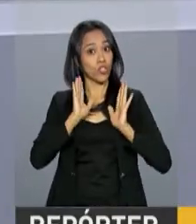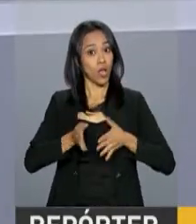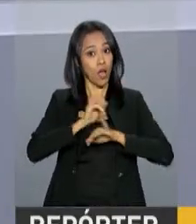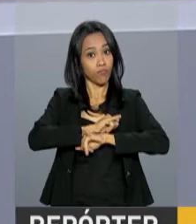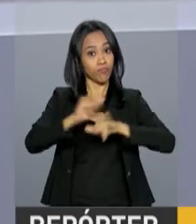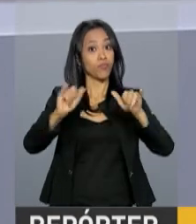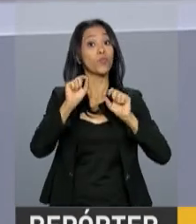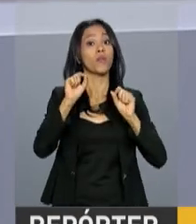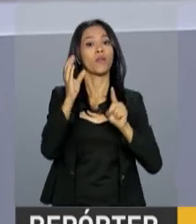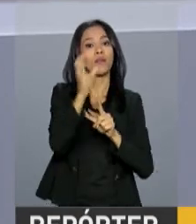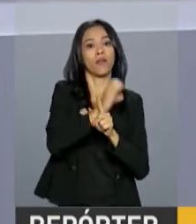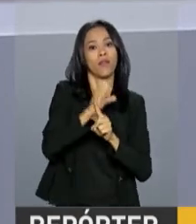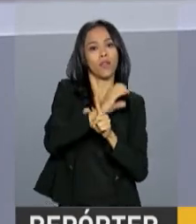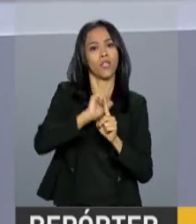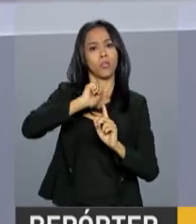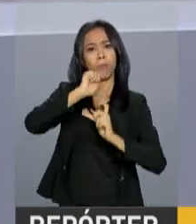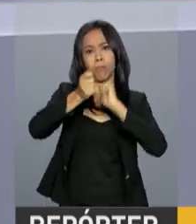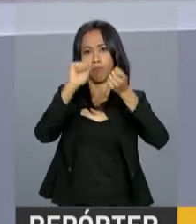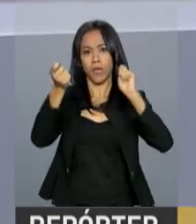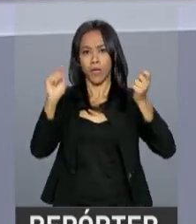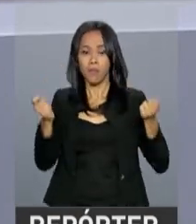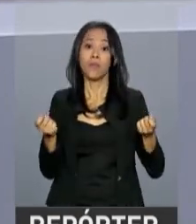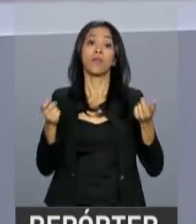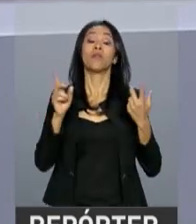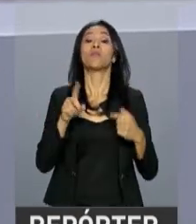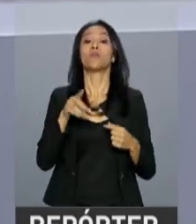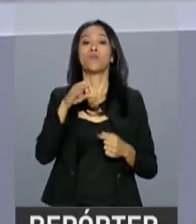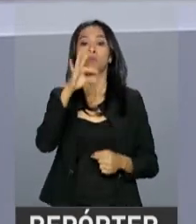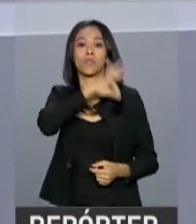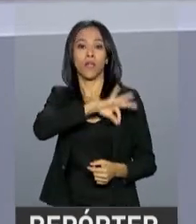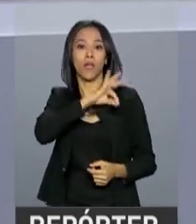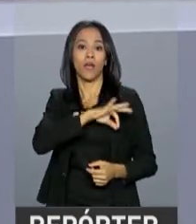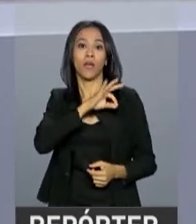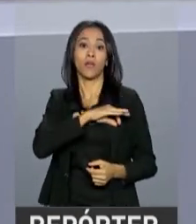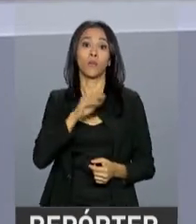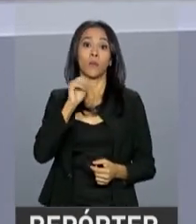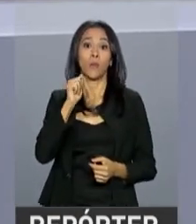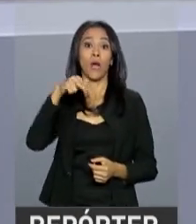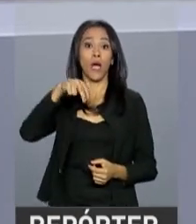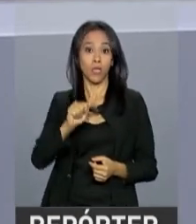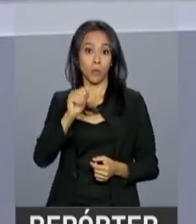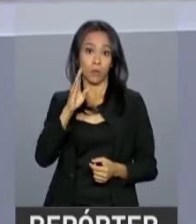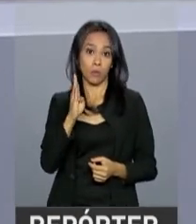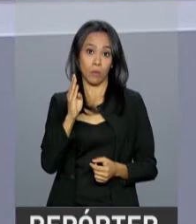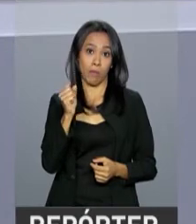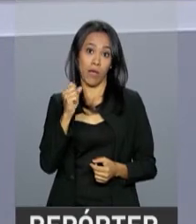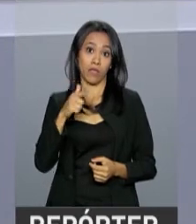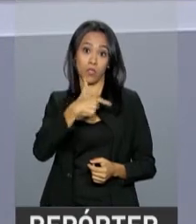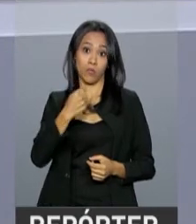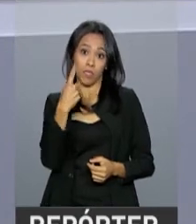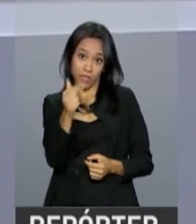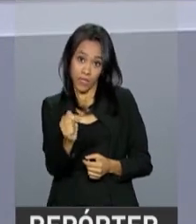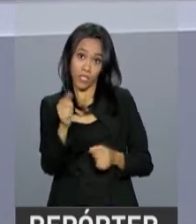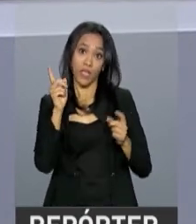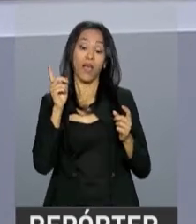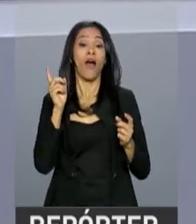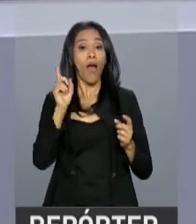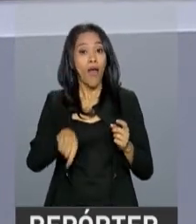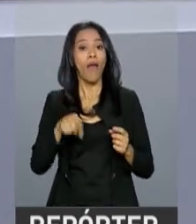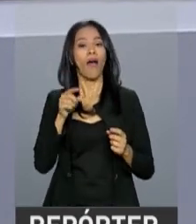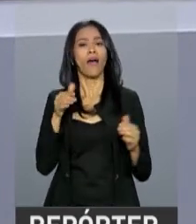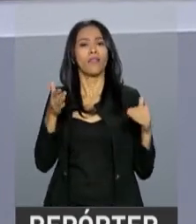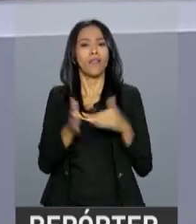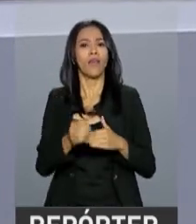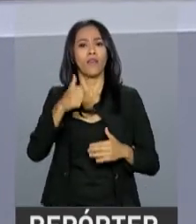de pagamento do abono salarial ano base 2010 17 a estimativa é que sejam destinados até 23 bilhões de